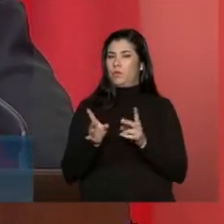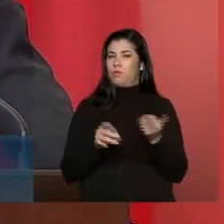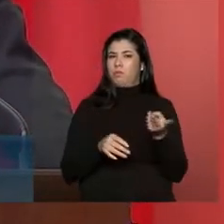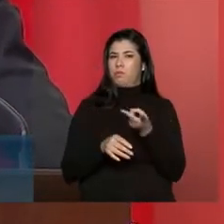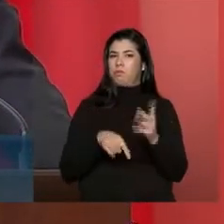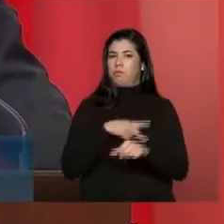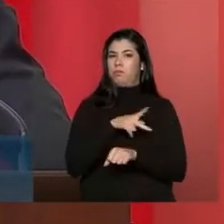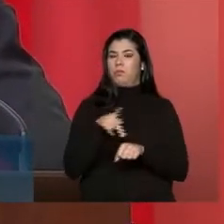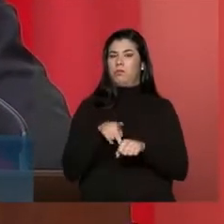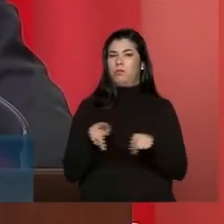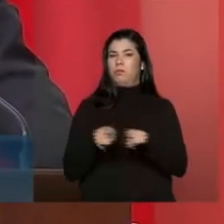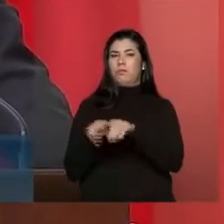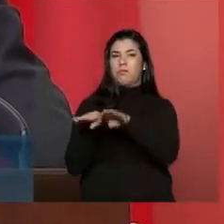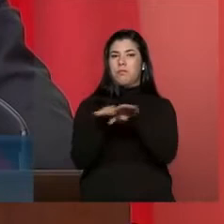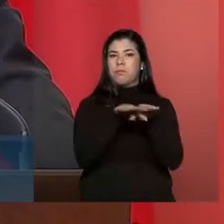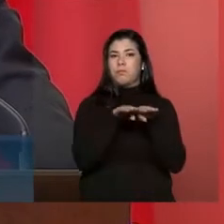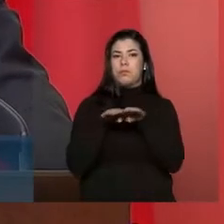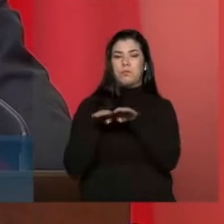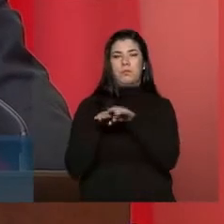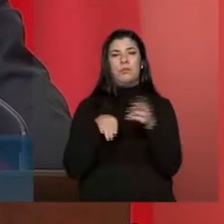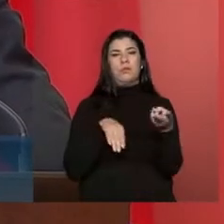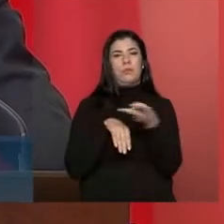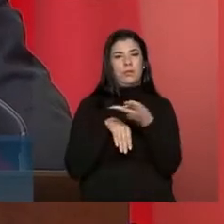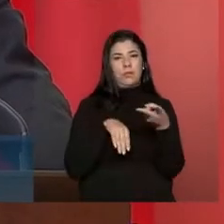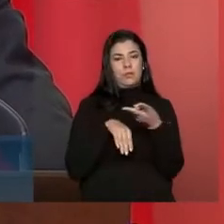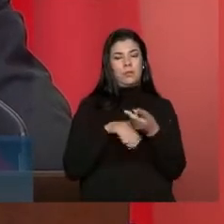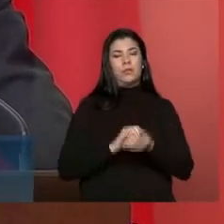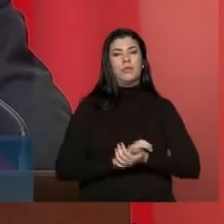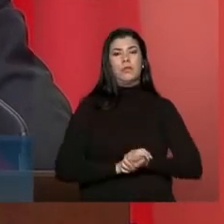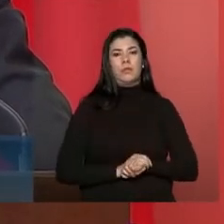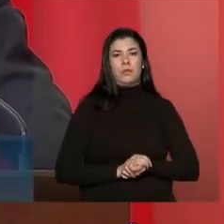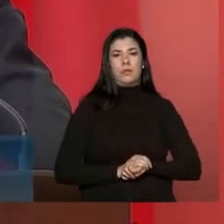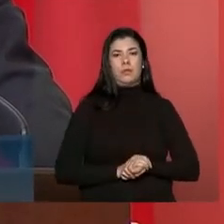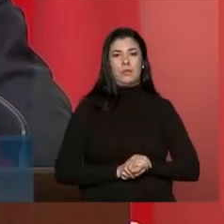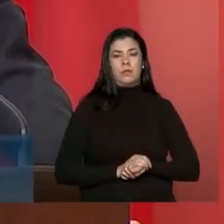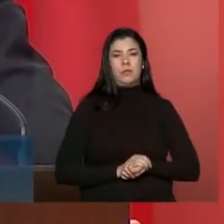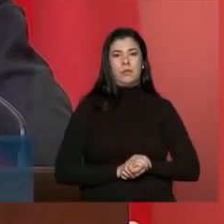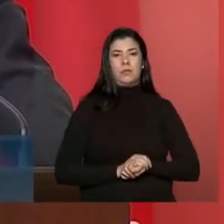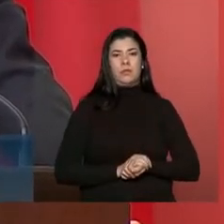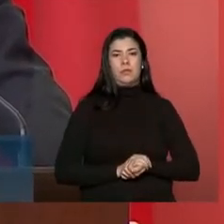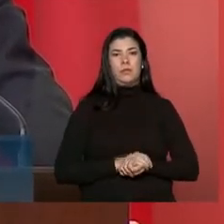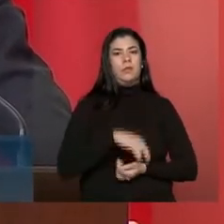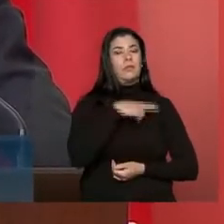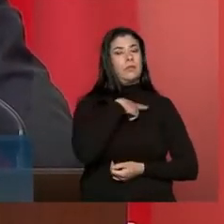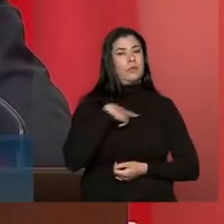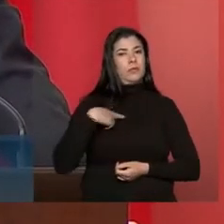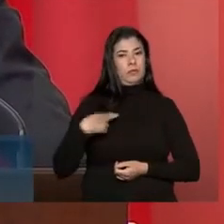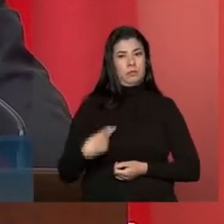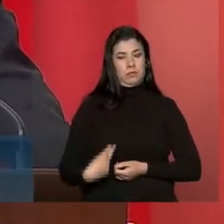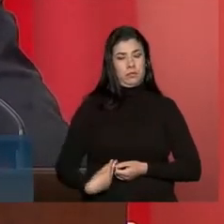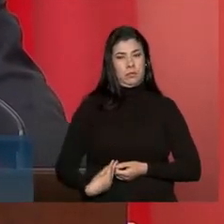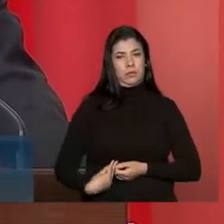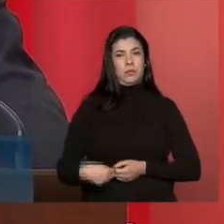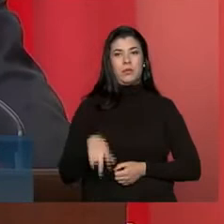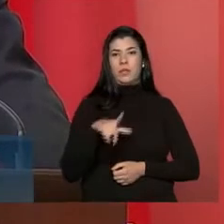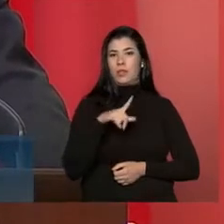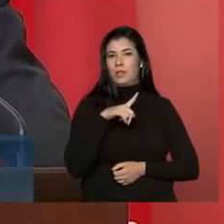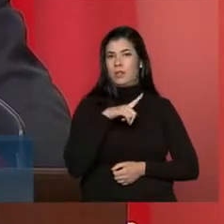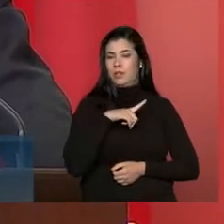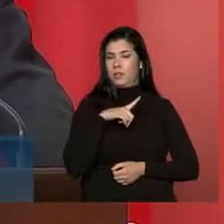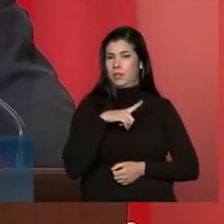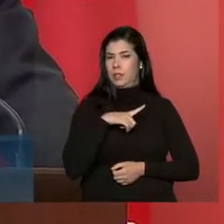levar a qualidade do comércio bilateral. A China vai ser um